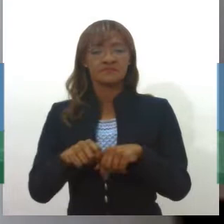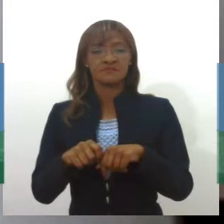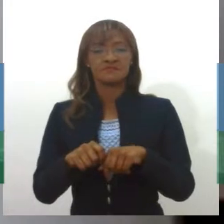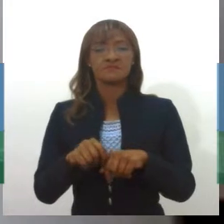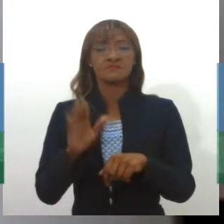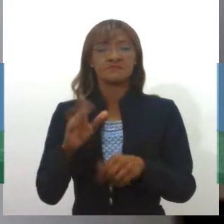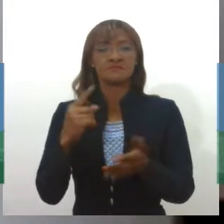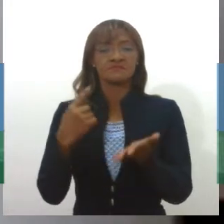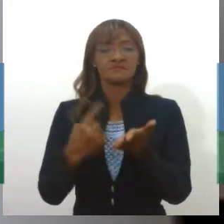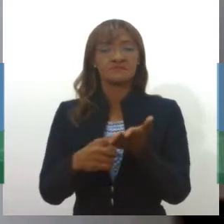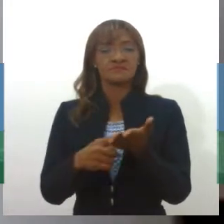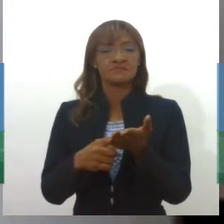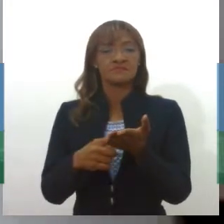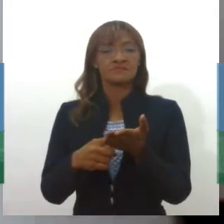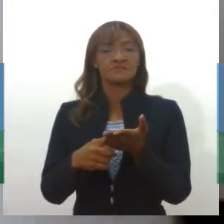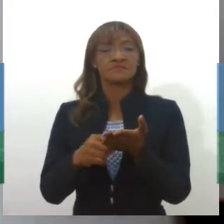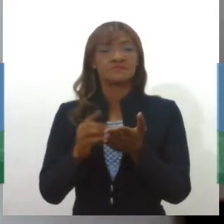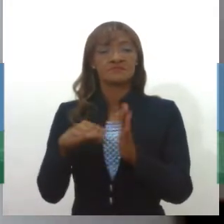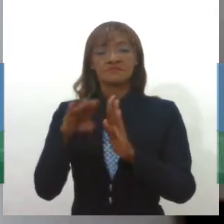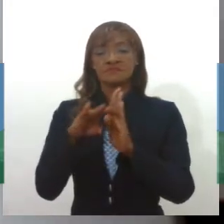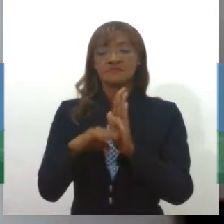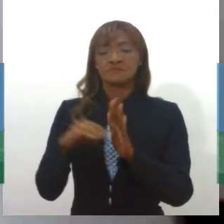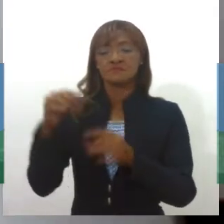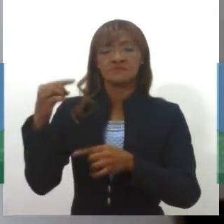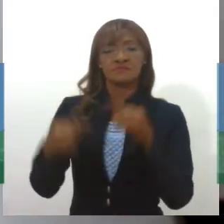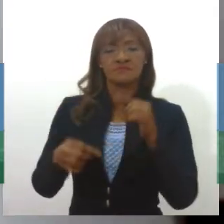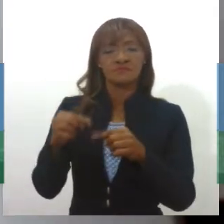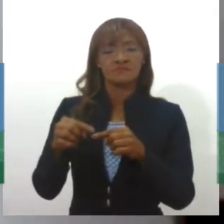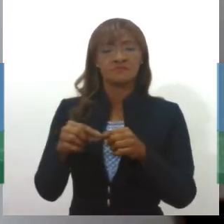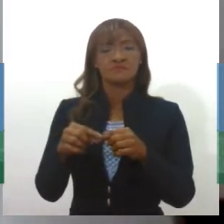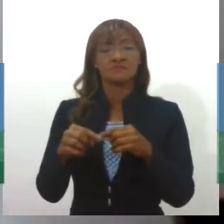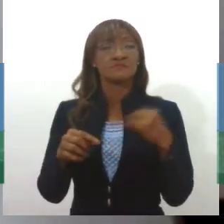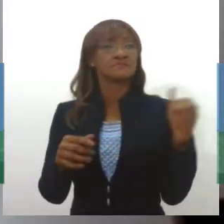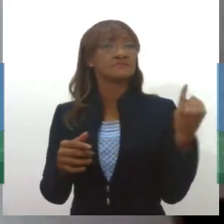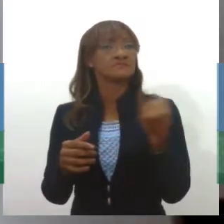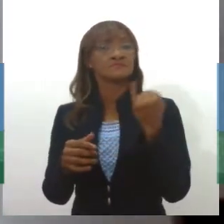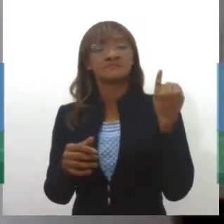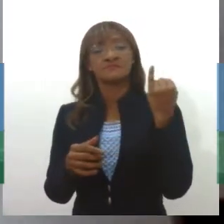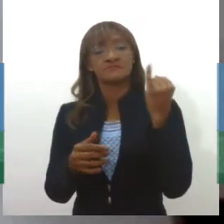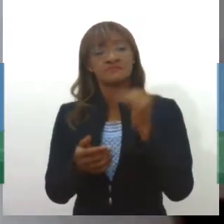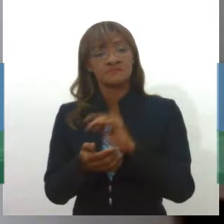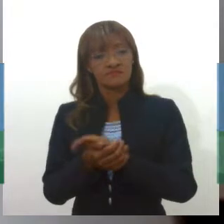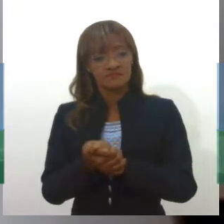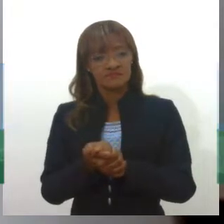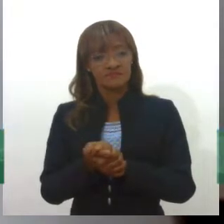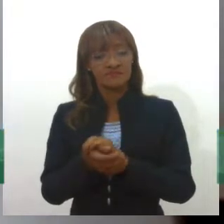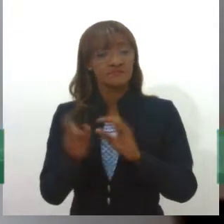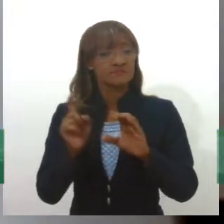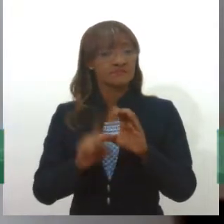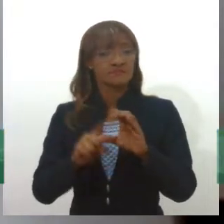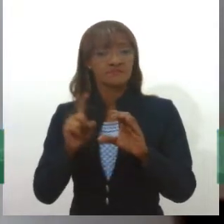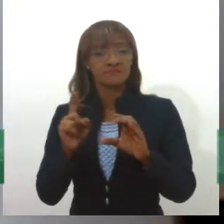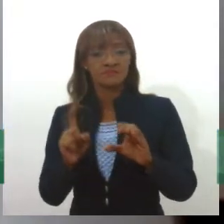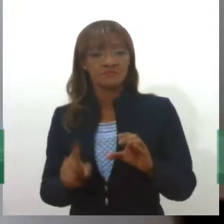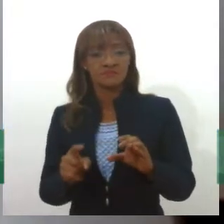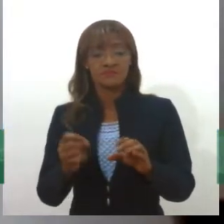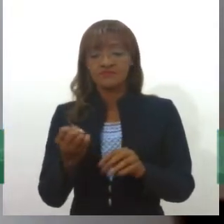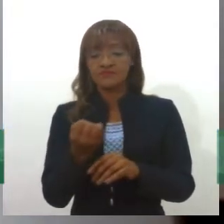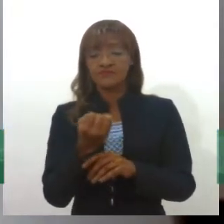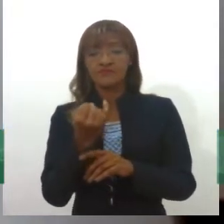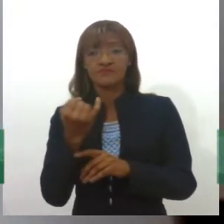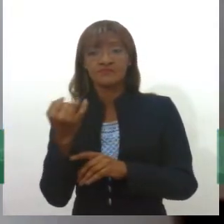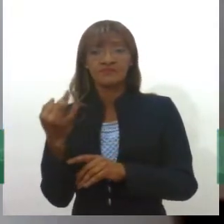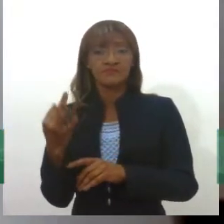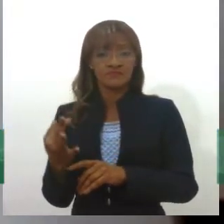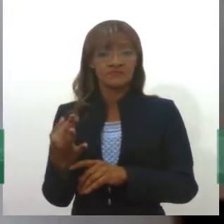agendas, né, de discussão das diversas arenas, isso é muito importante. Eu acho que independentemente do ganho quantitativo que a gente